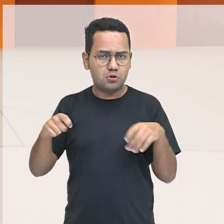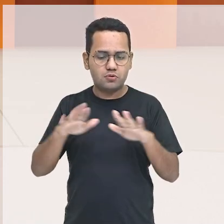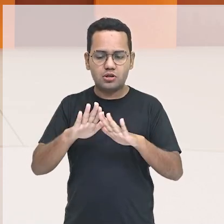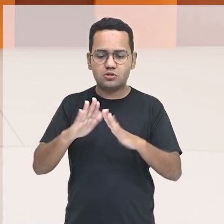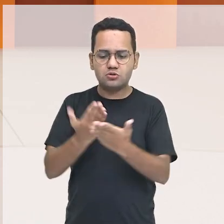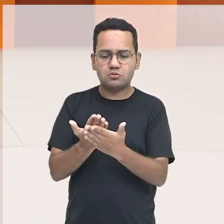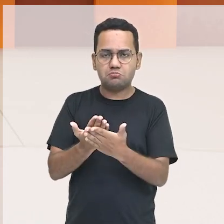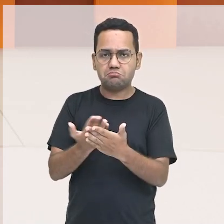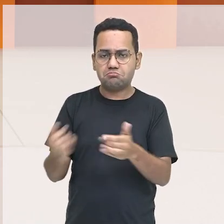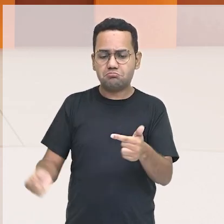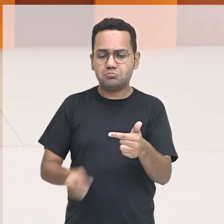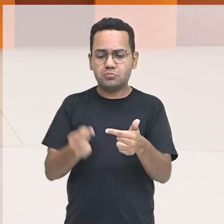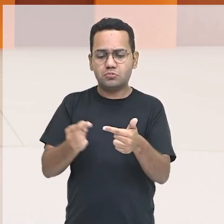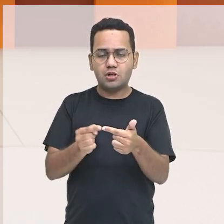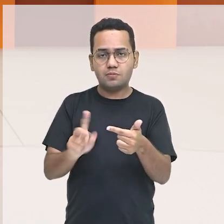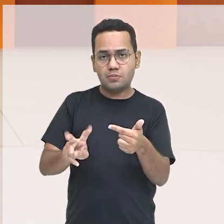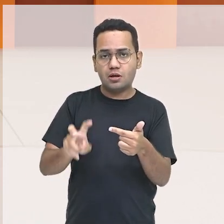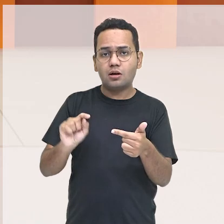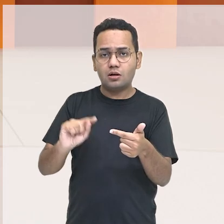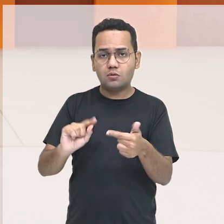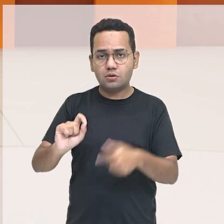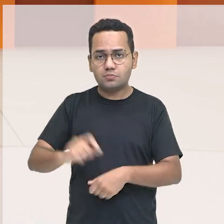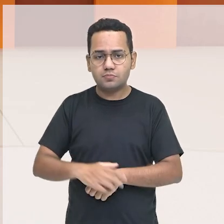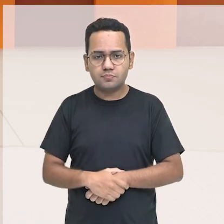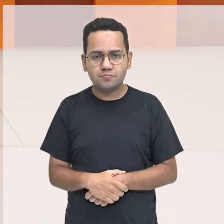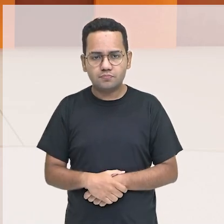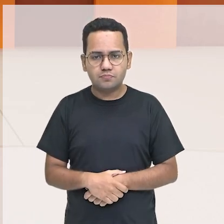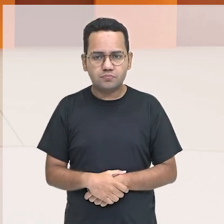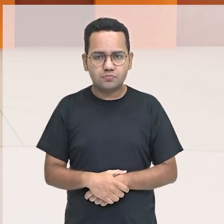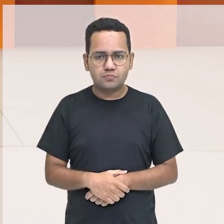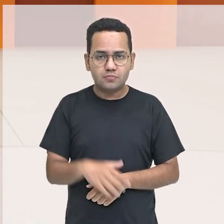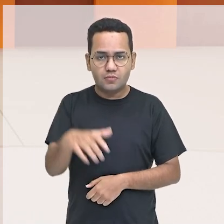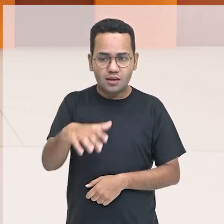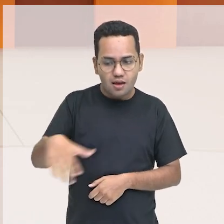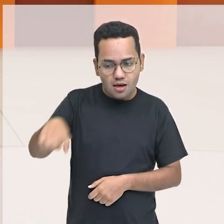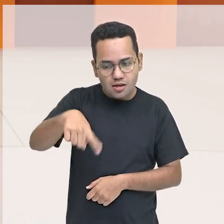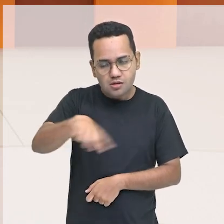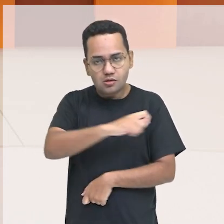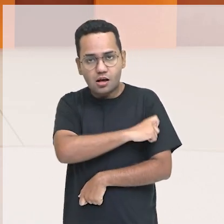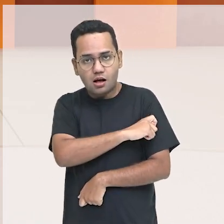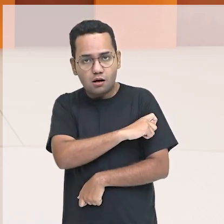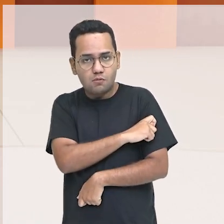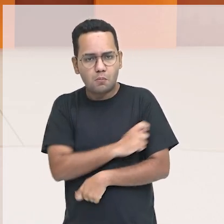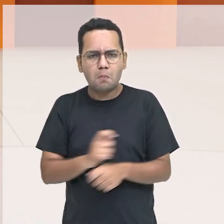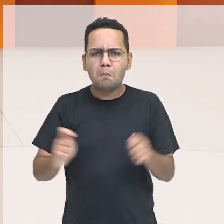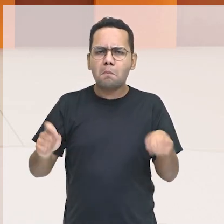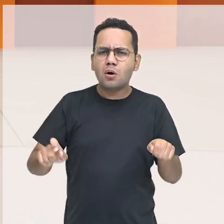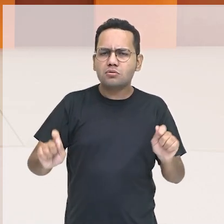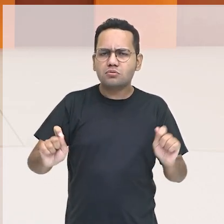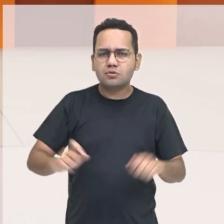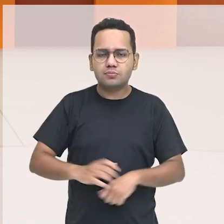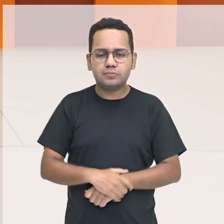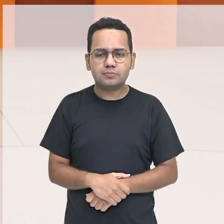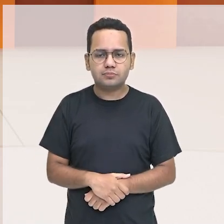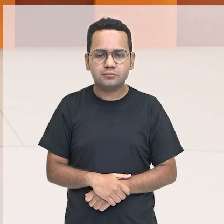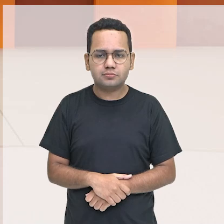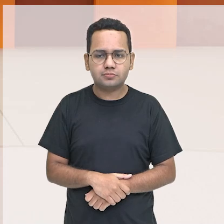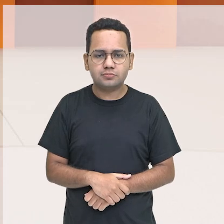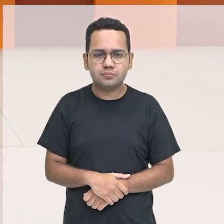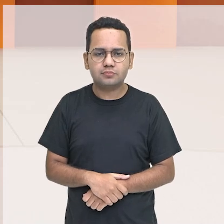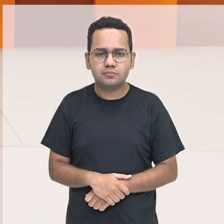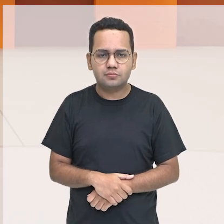a escola vai trabalhar os estudantes, os alunos, né, para que eles vivam